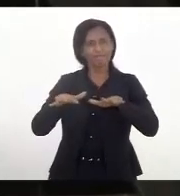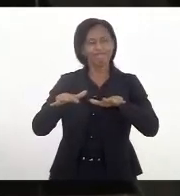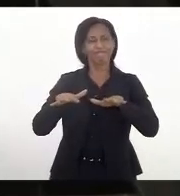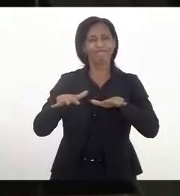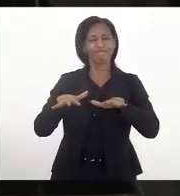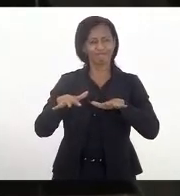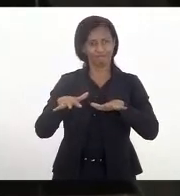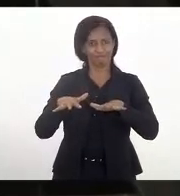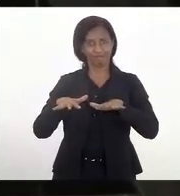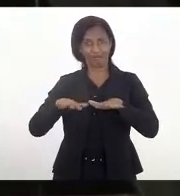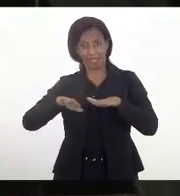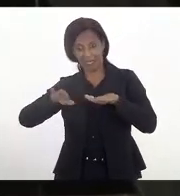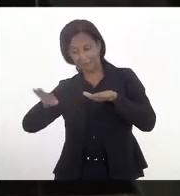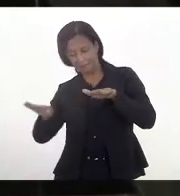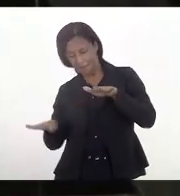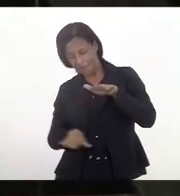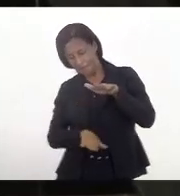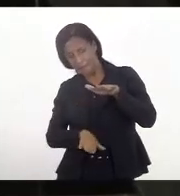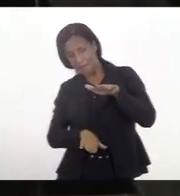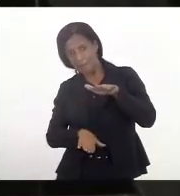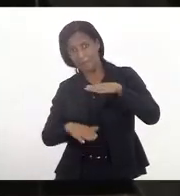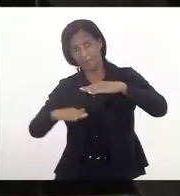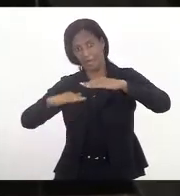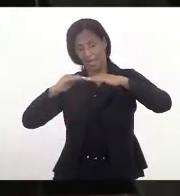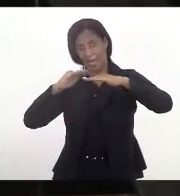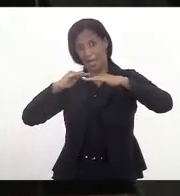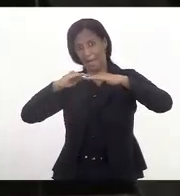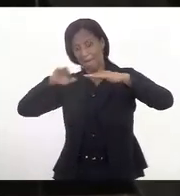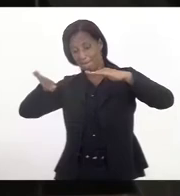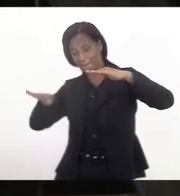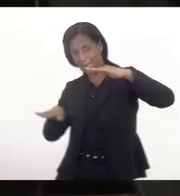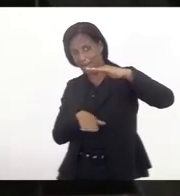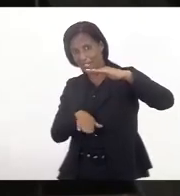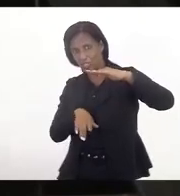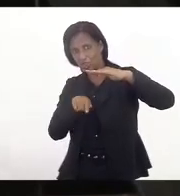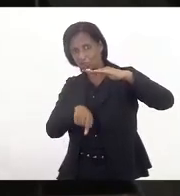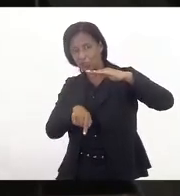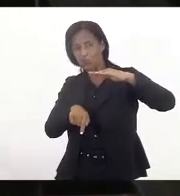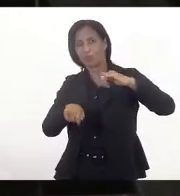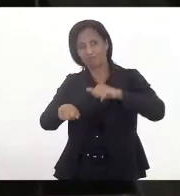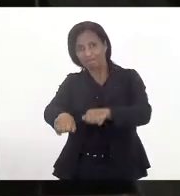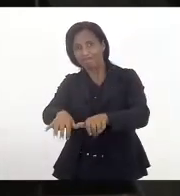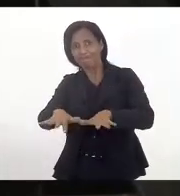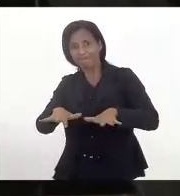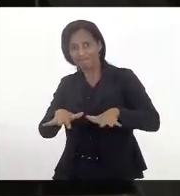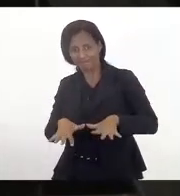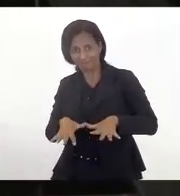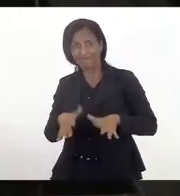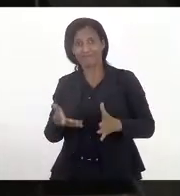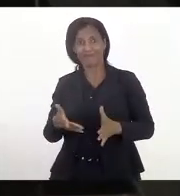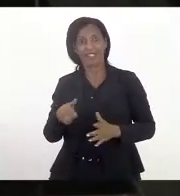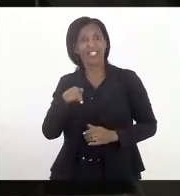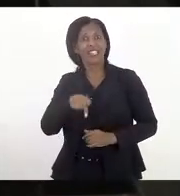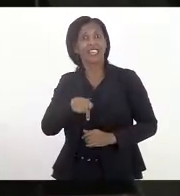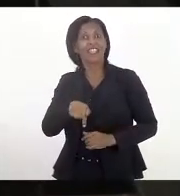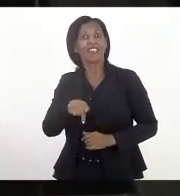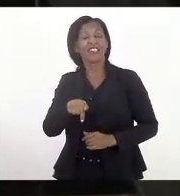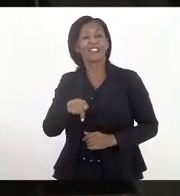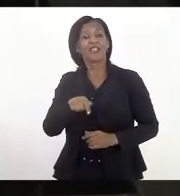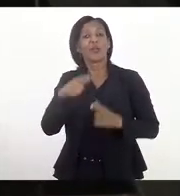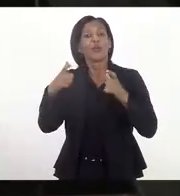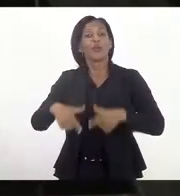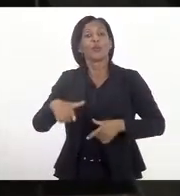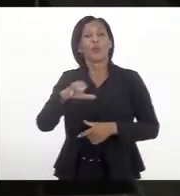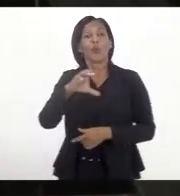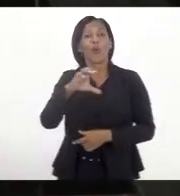o pavimento negativo abaixo do subsolo do solo o que era o cofre do do antigo